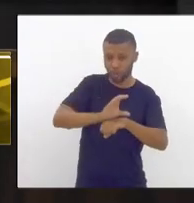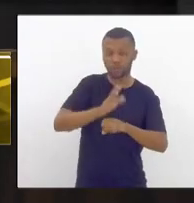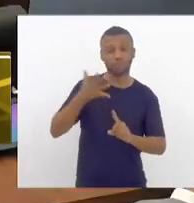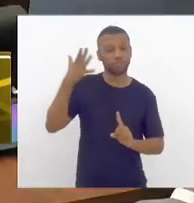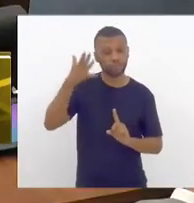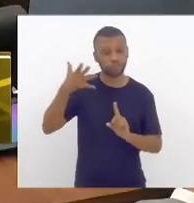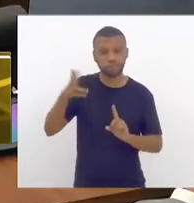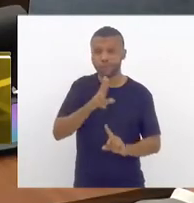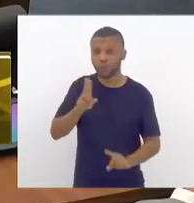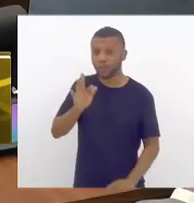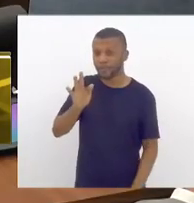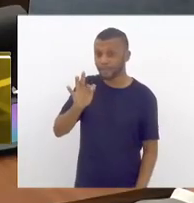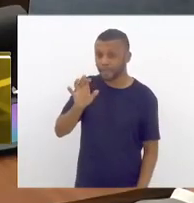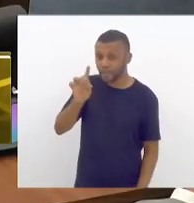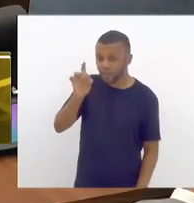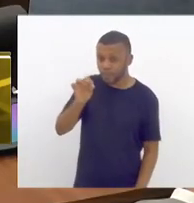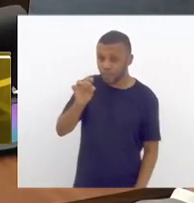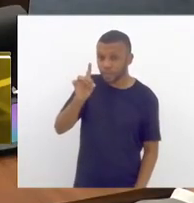palavra